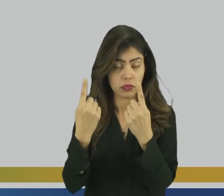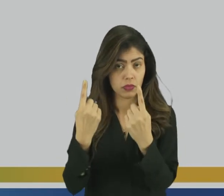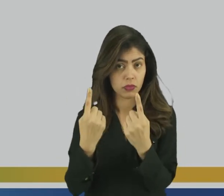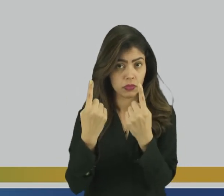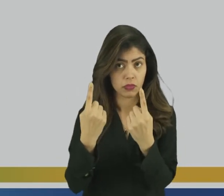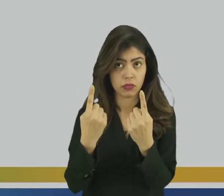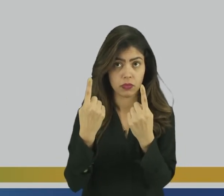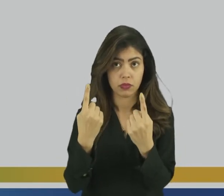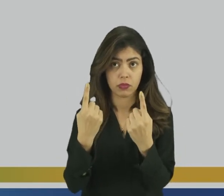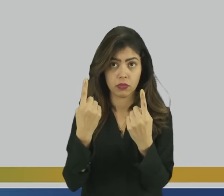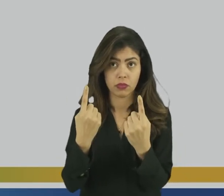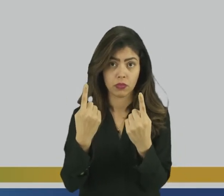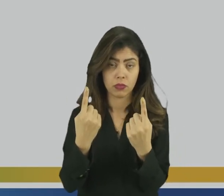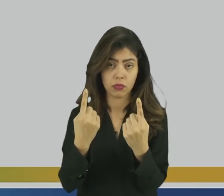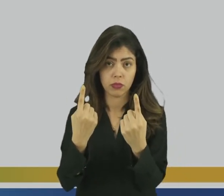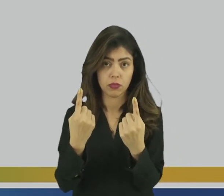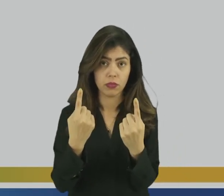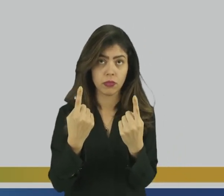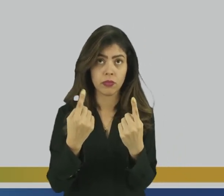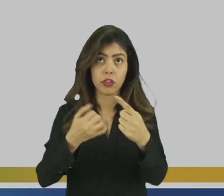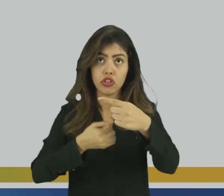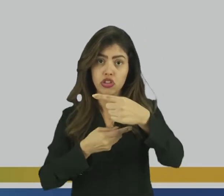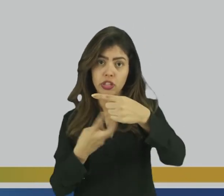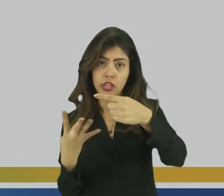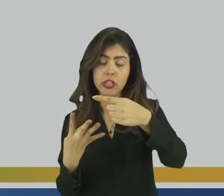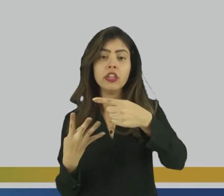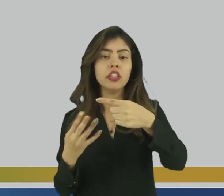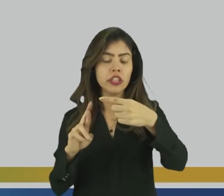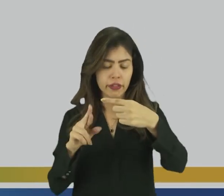elas possuem o denominador diferente,